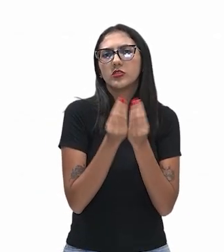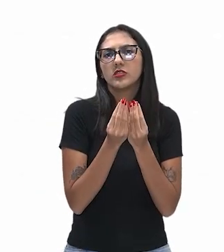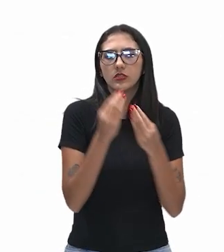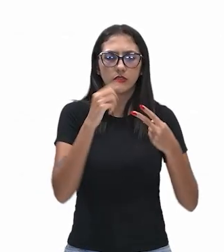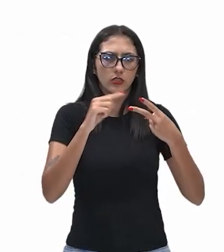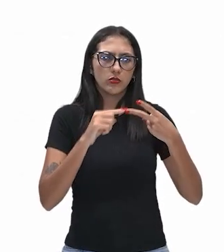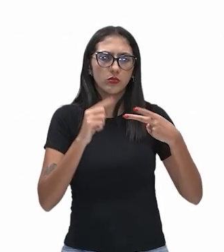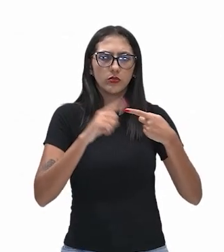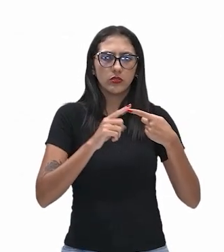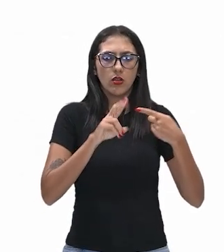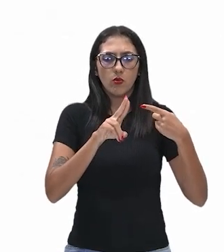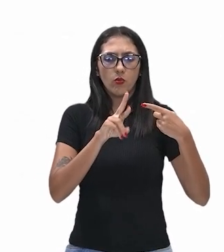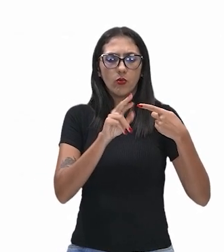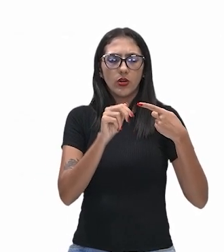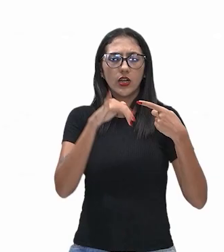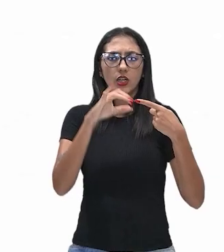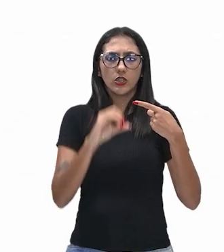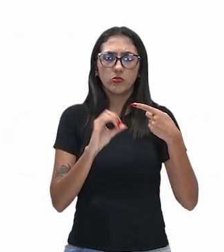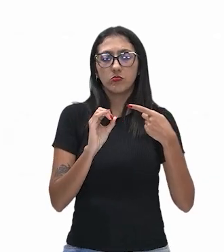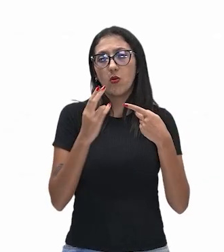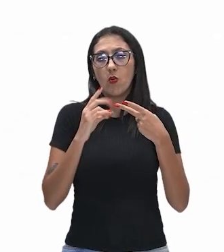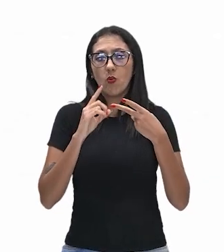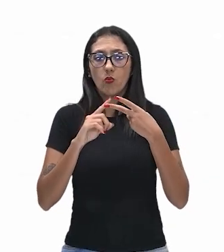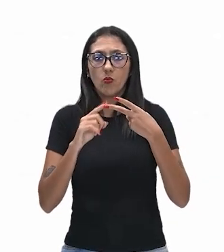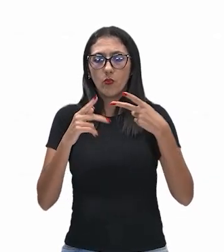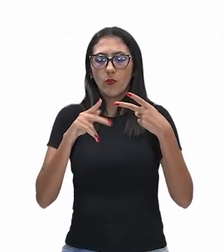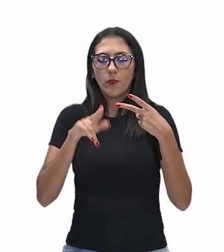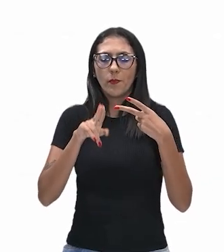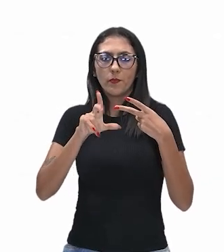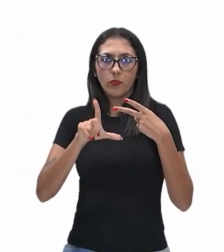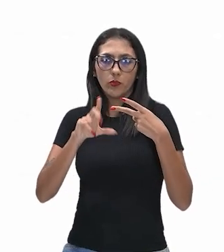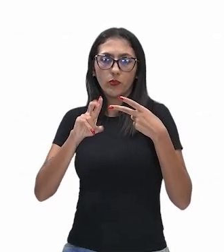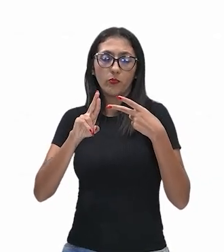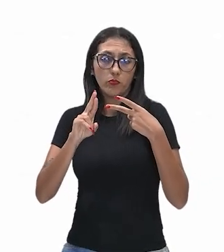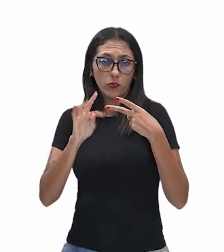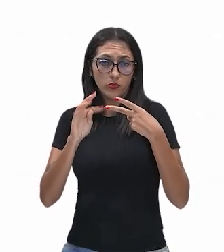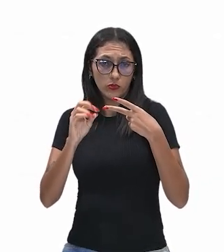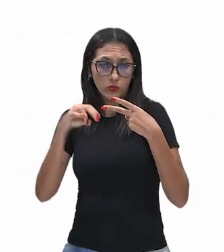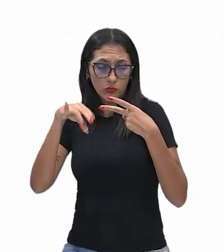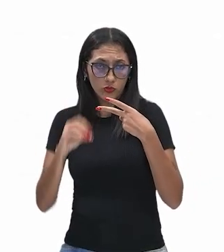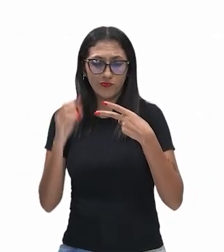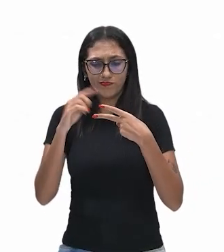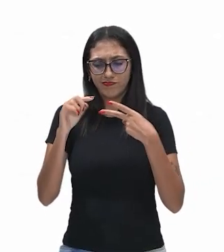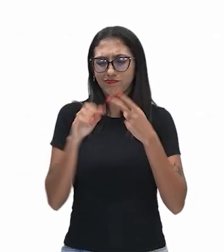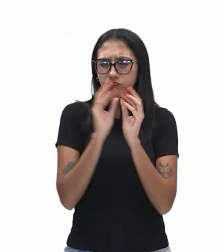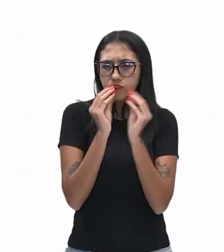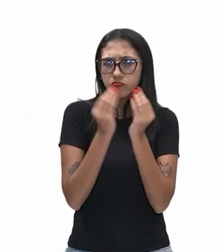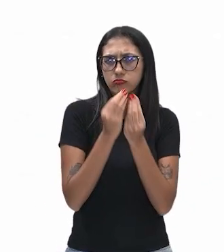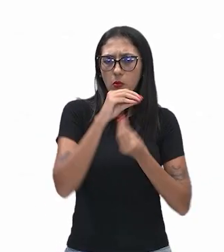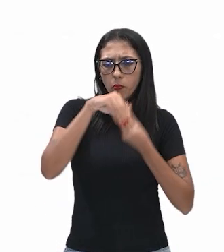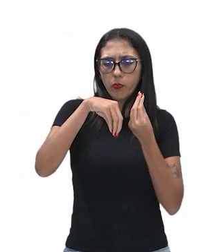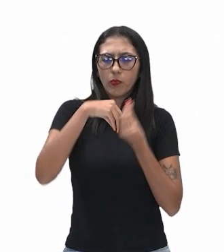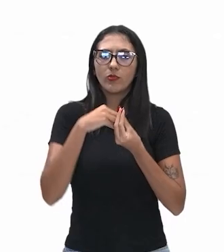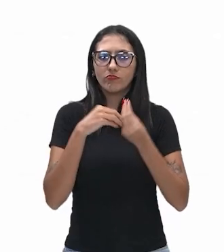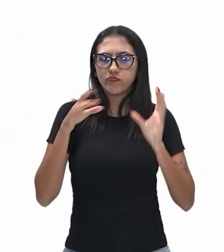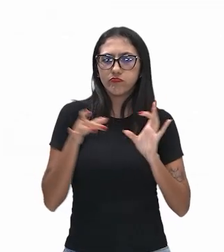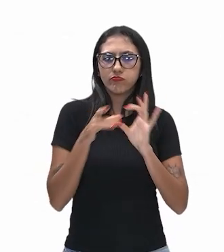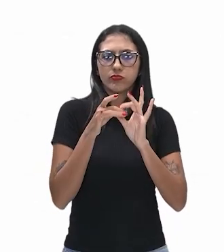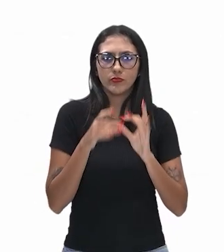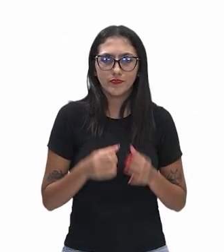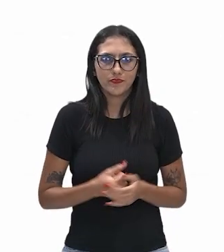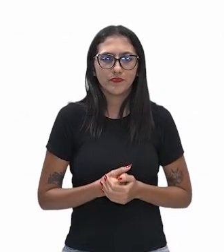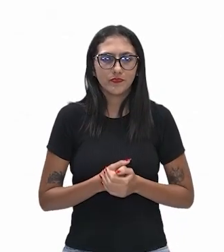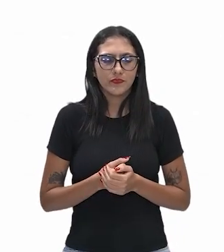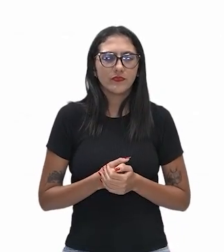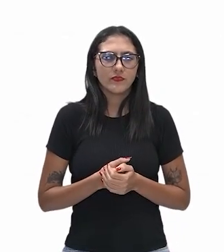235 ou o plutônio 239. Já a fusão, ela vai combinar núcleos leves, ela vai